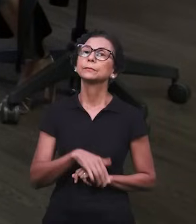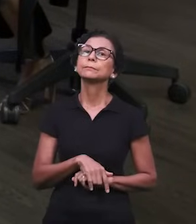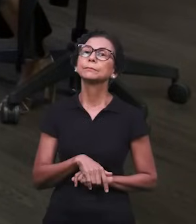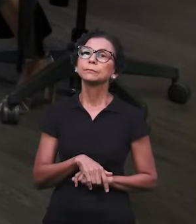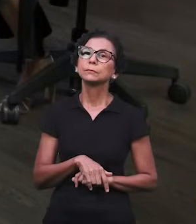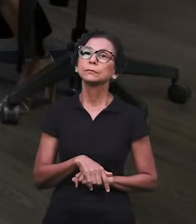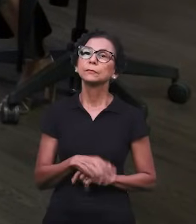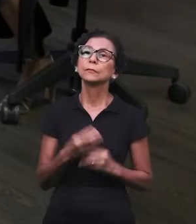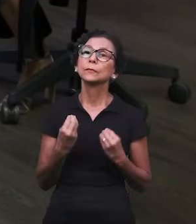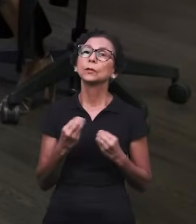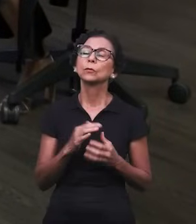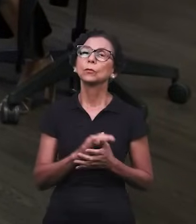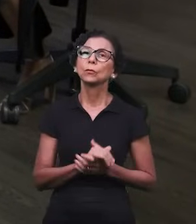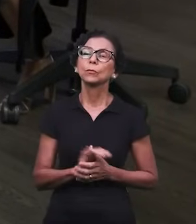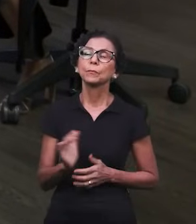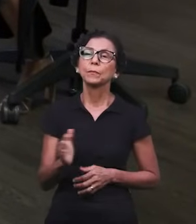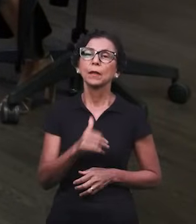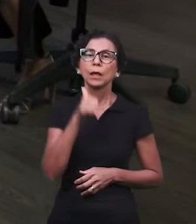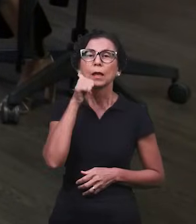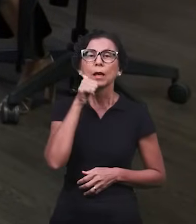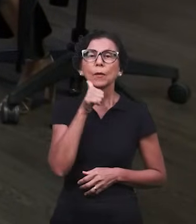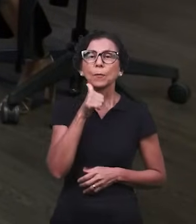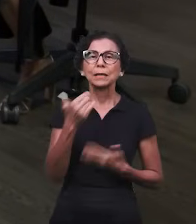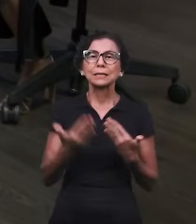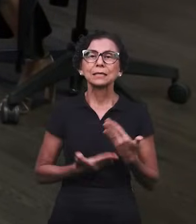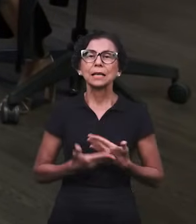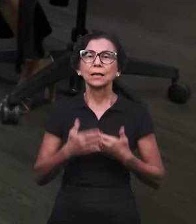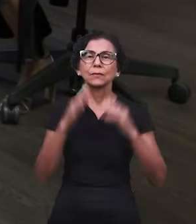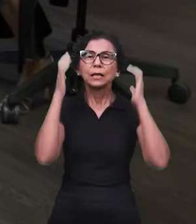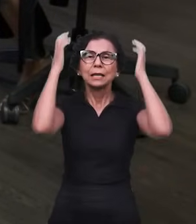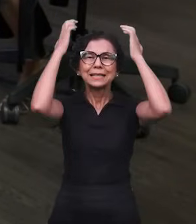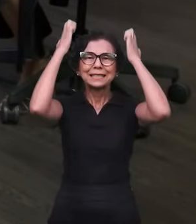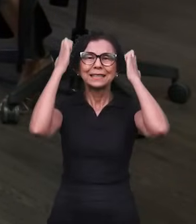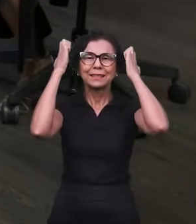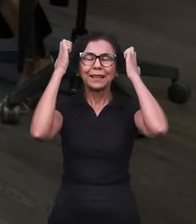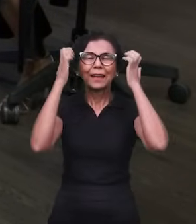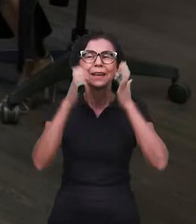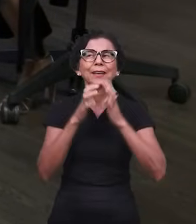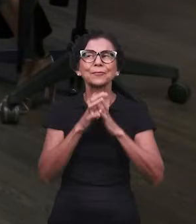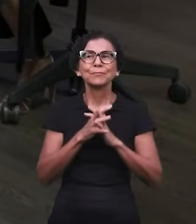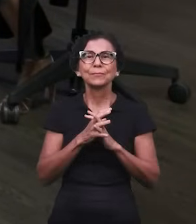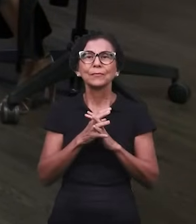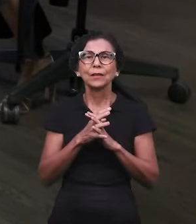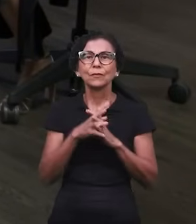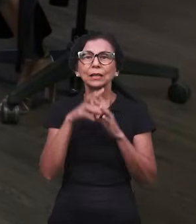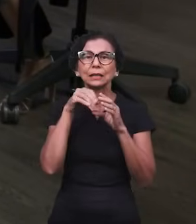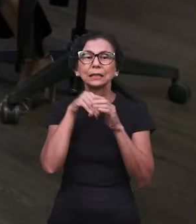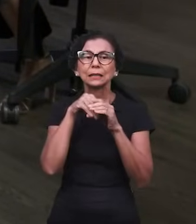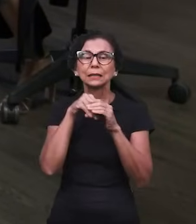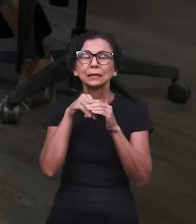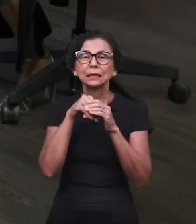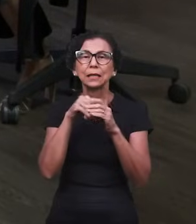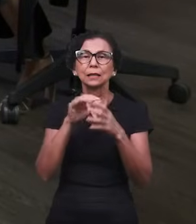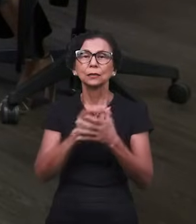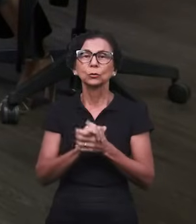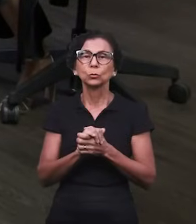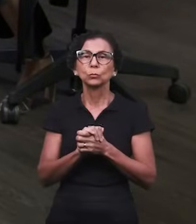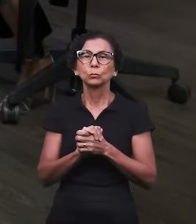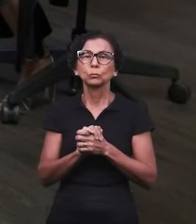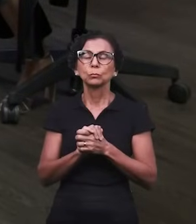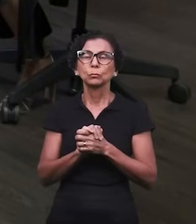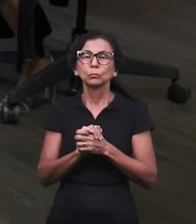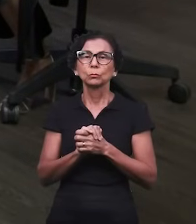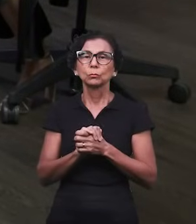Esther. Esther foi parar dentro do reino, né? Quem sabe para esse tempo, né? Quem sabe se não foi para esse tempo que